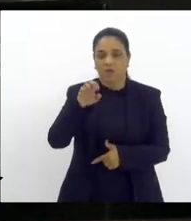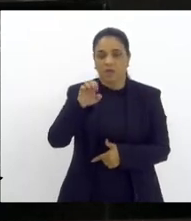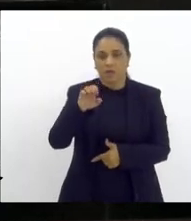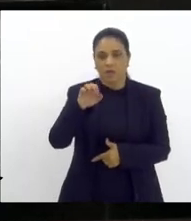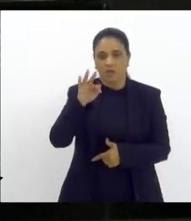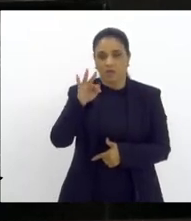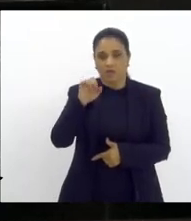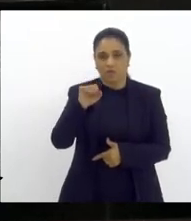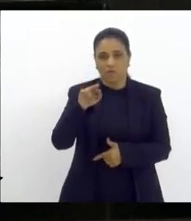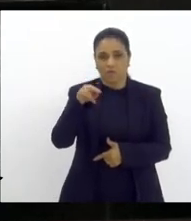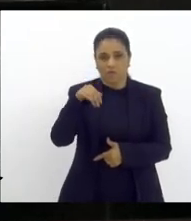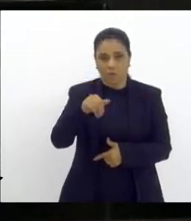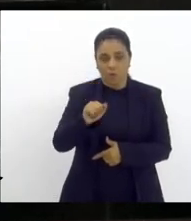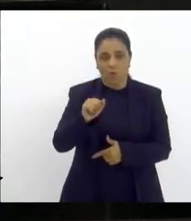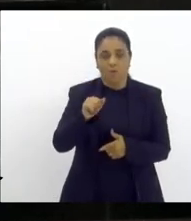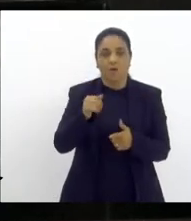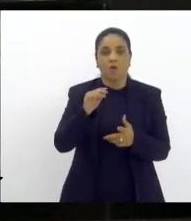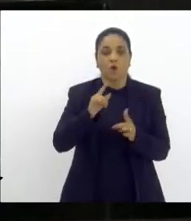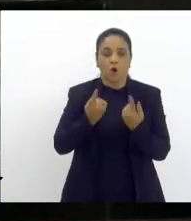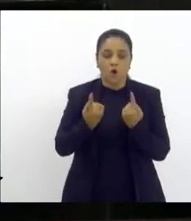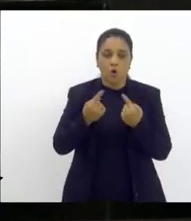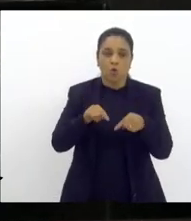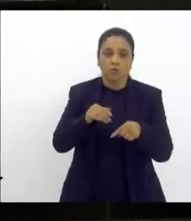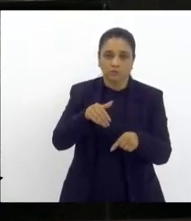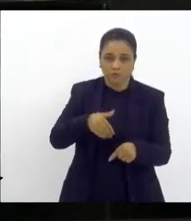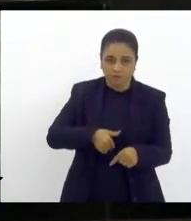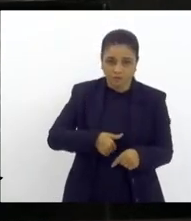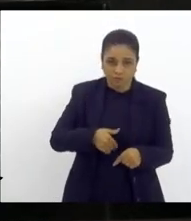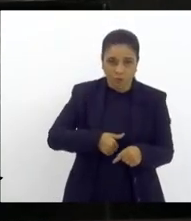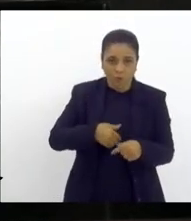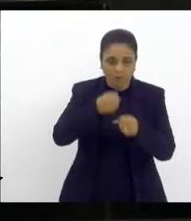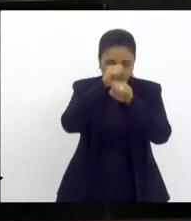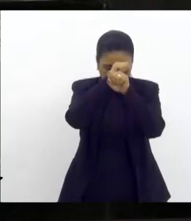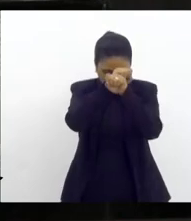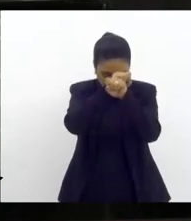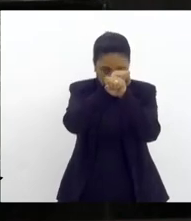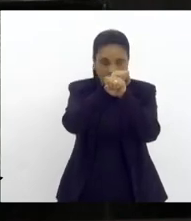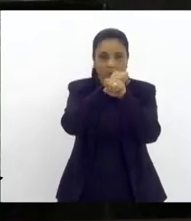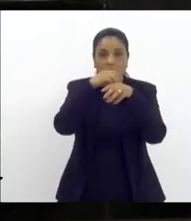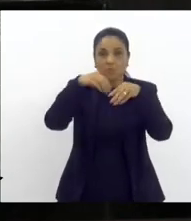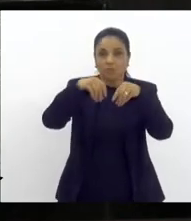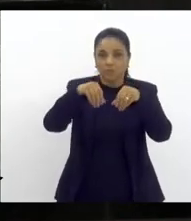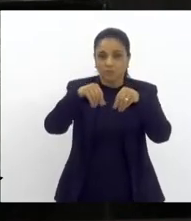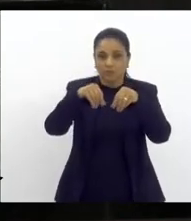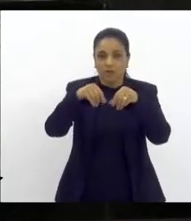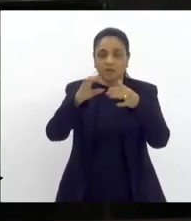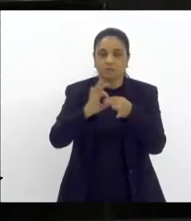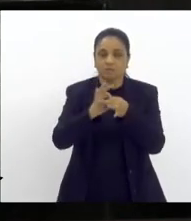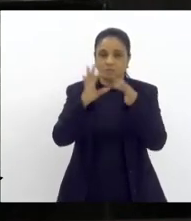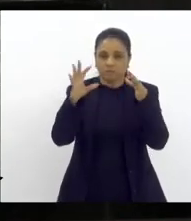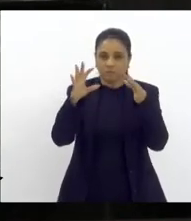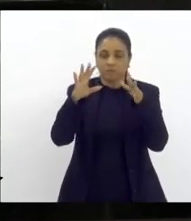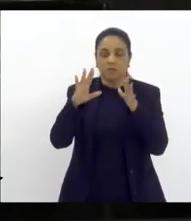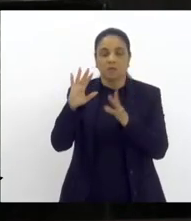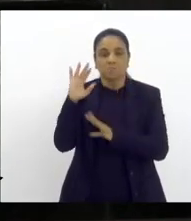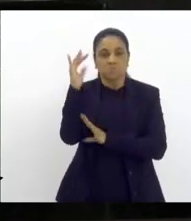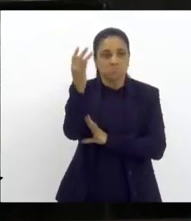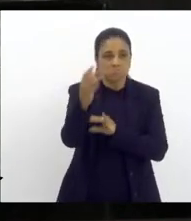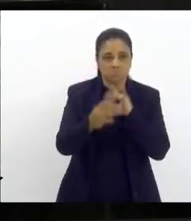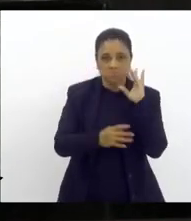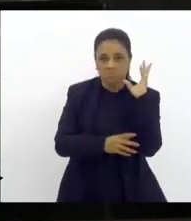a fome e a escravidão por terra democracia e meio ambiente Esse é o lema da jornada